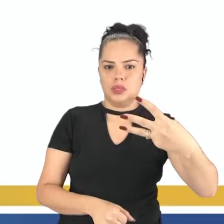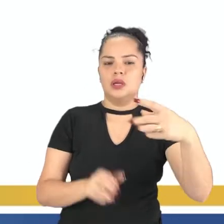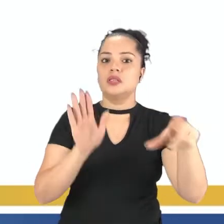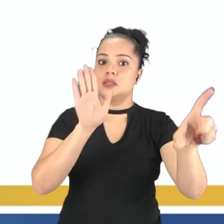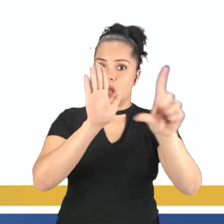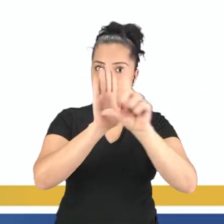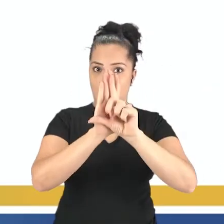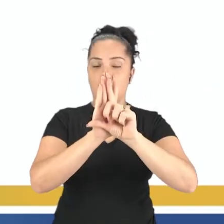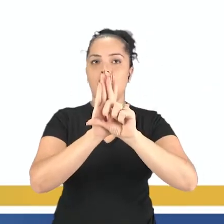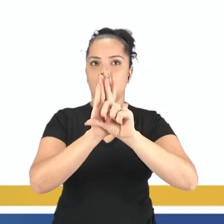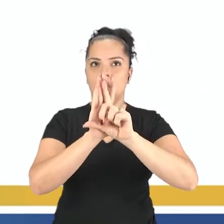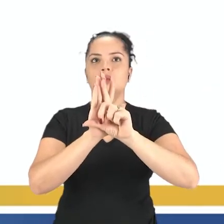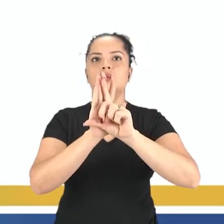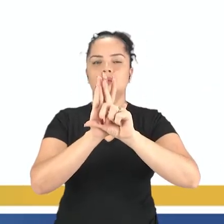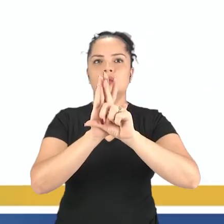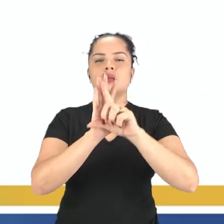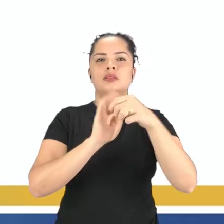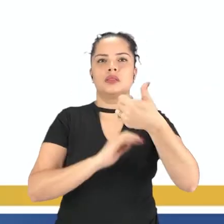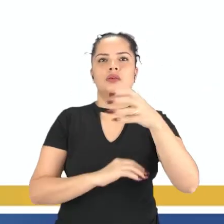lei, que é a Lei